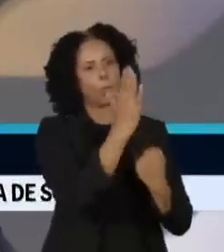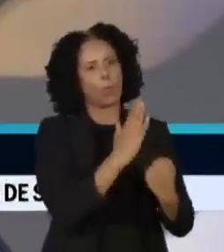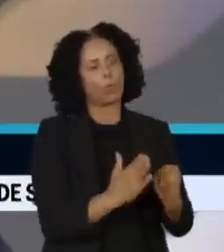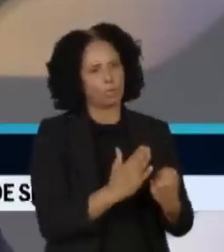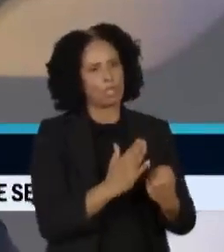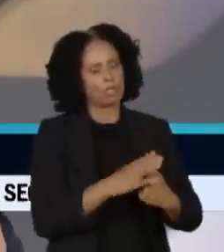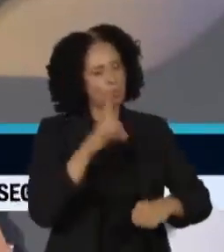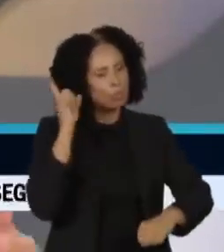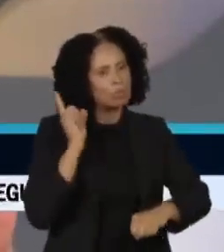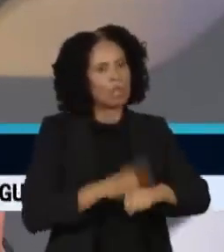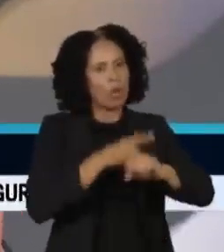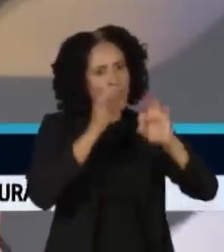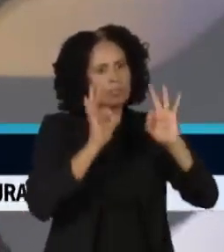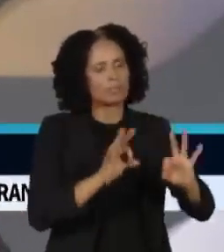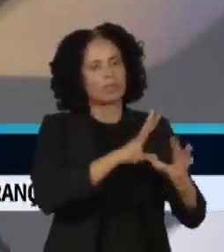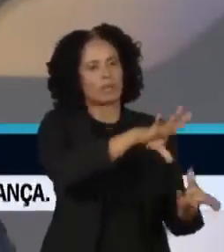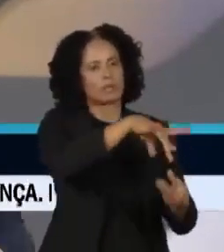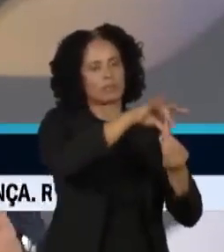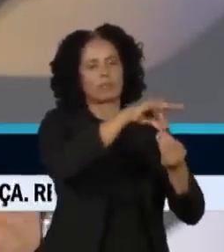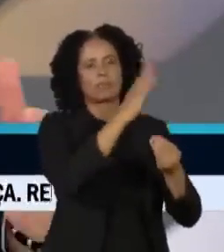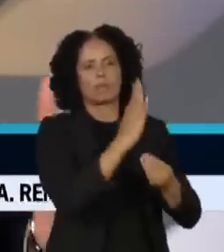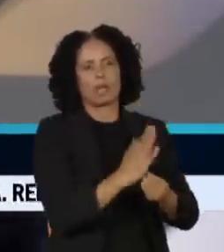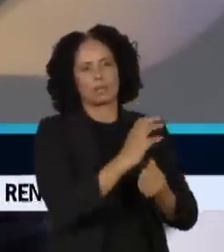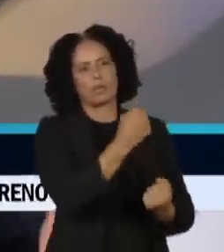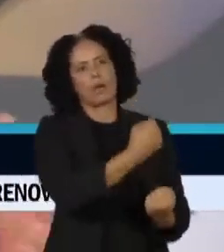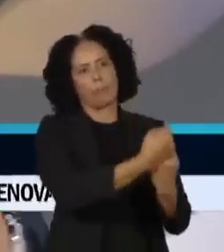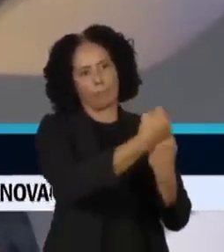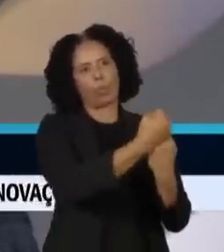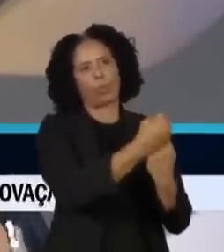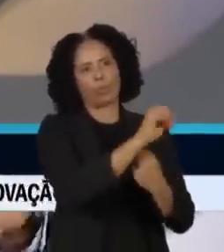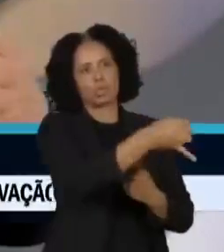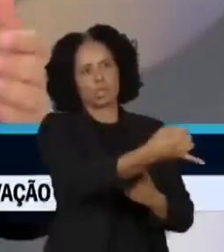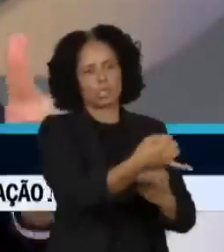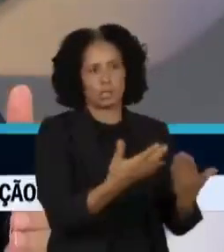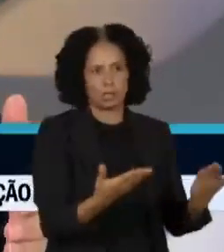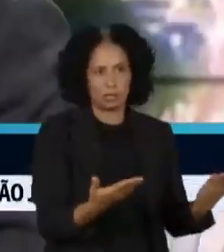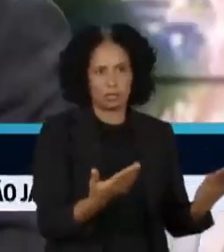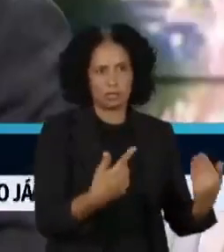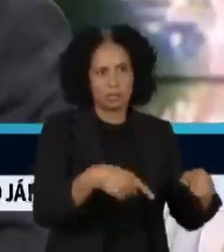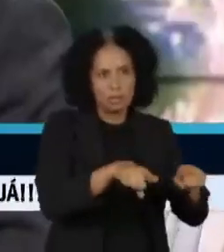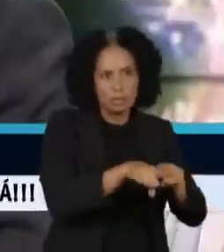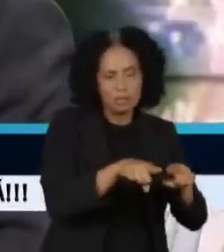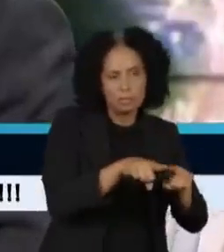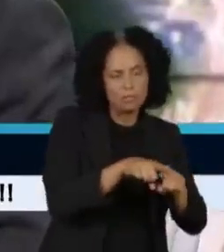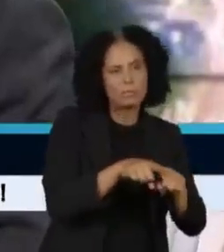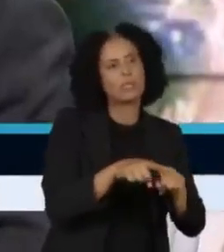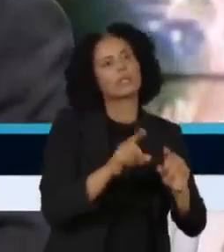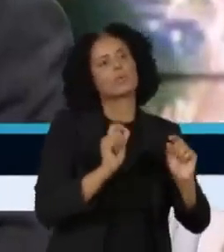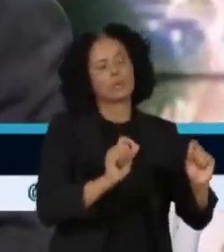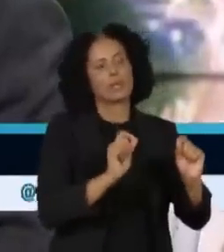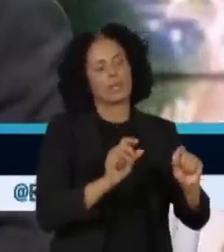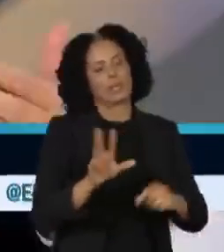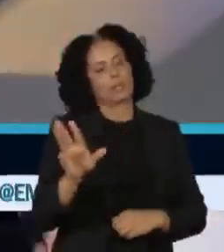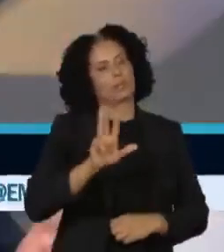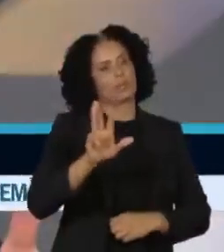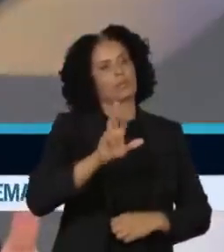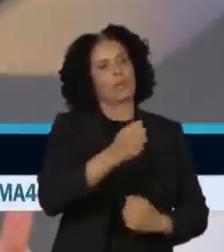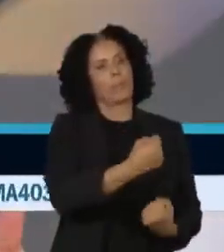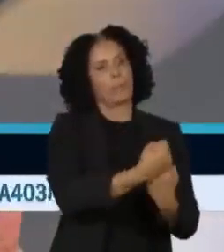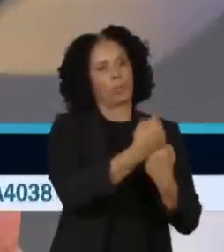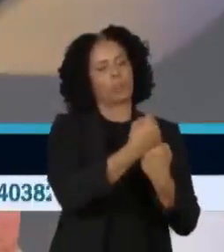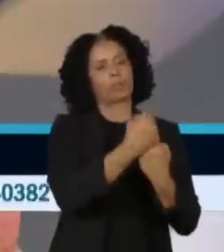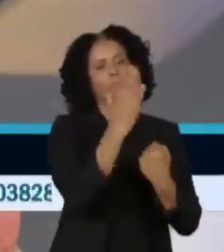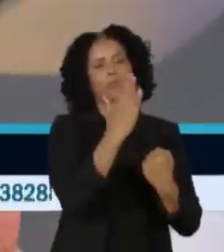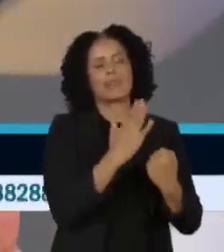apoiando a democracia brasileira Não importa se é o presidente Lula ou não tá ele é o presidente Mas de fato o Brasil